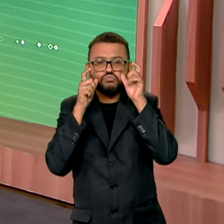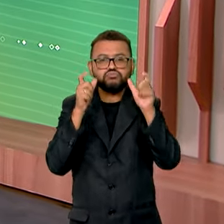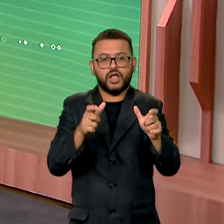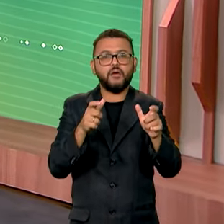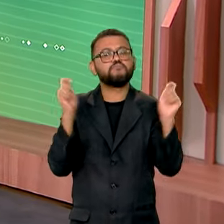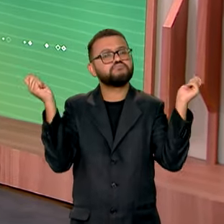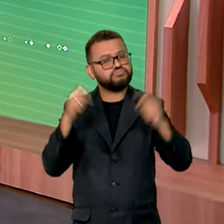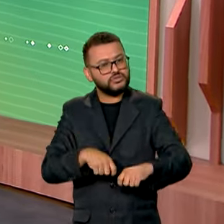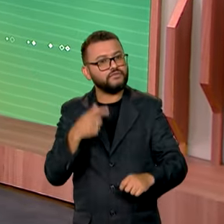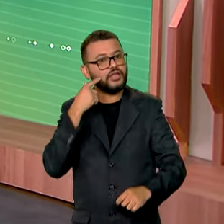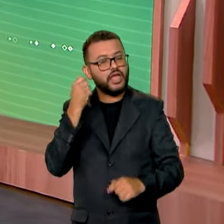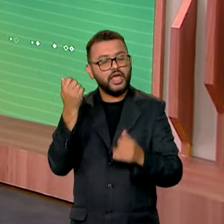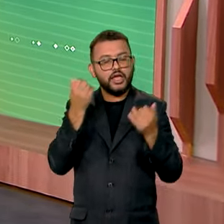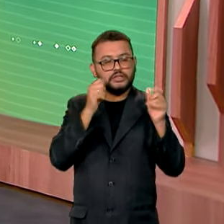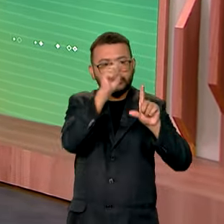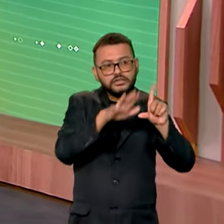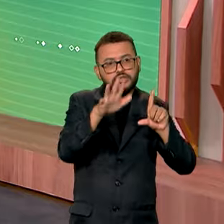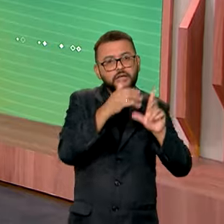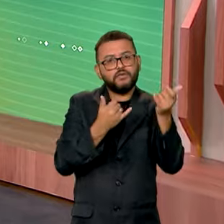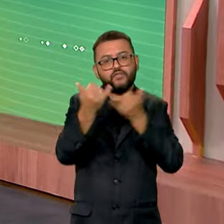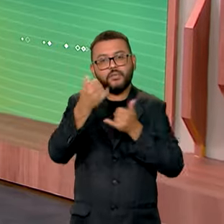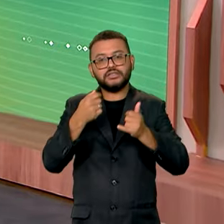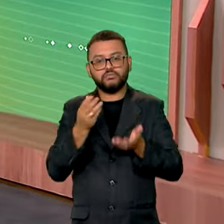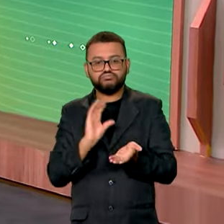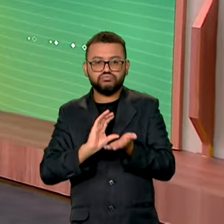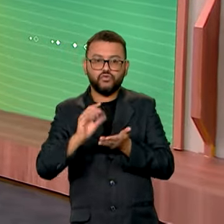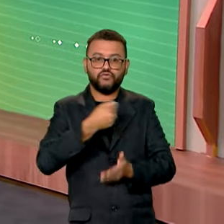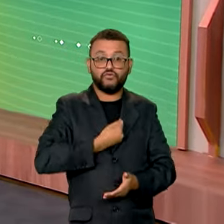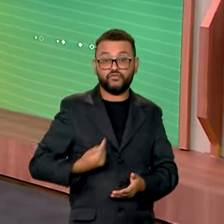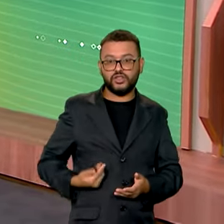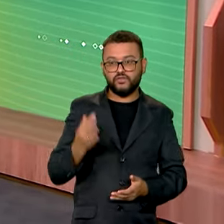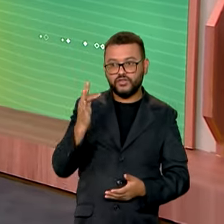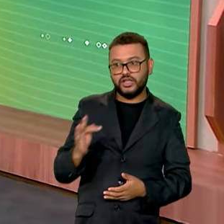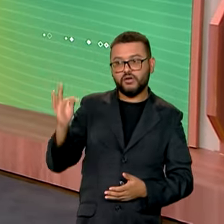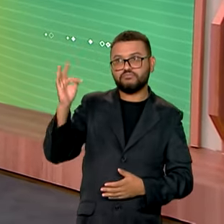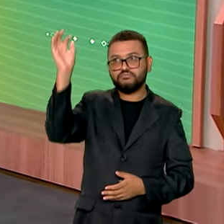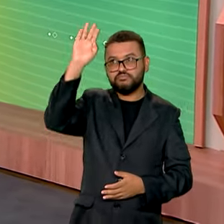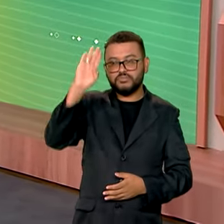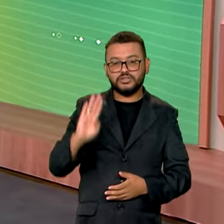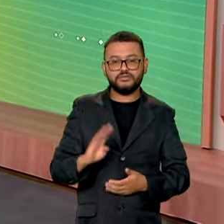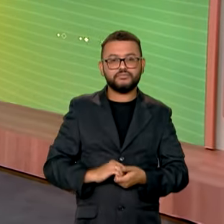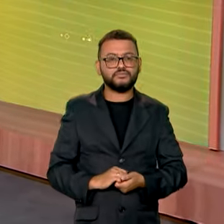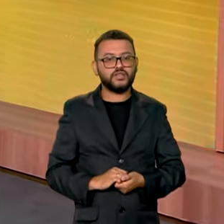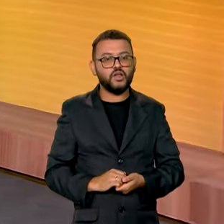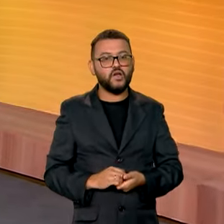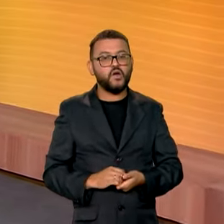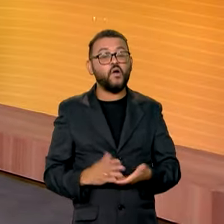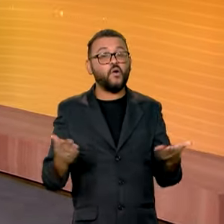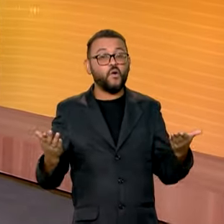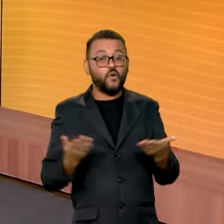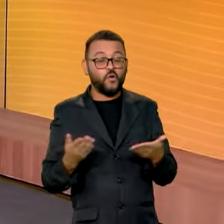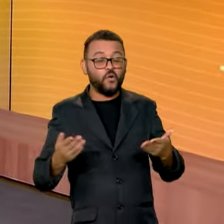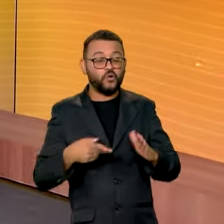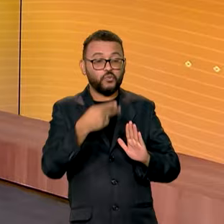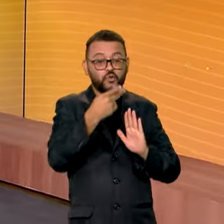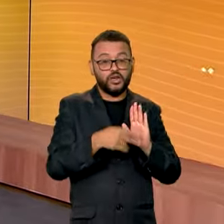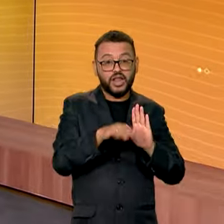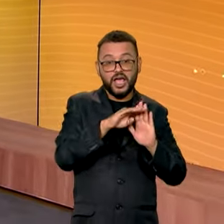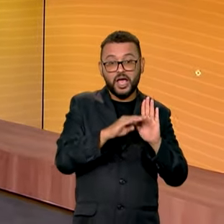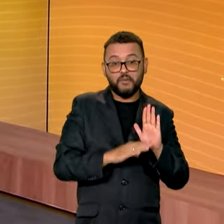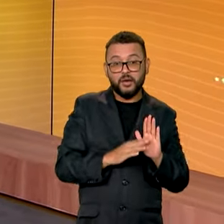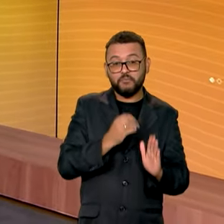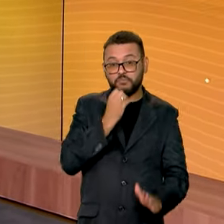Essa plataforma reúne as informações sobre os investimentos federais em todo o país. E no Bom Dia Ministro de hoje, o ministro